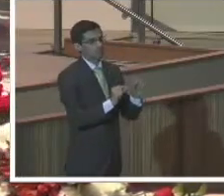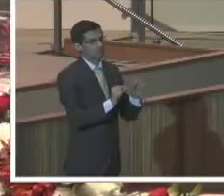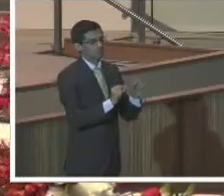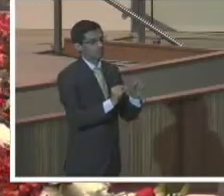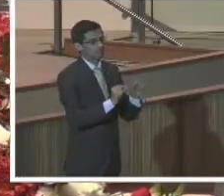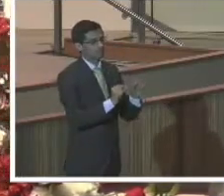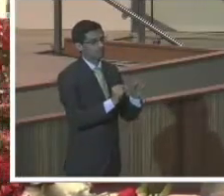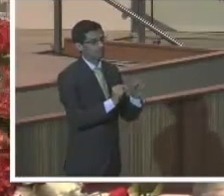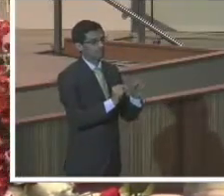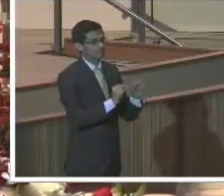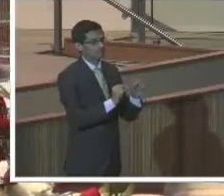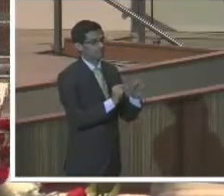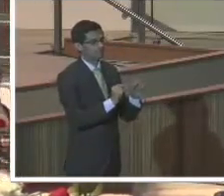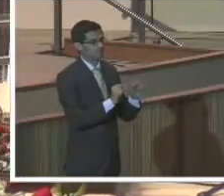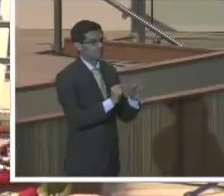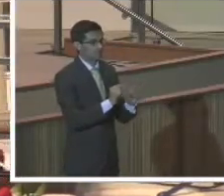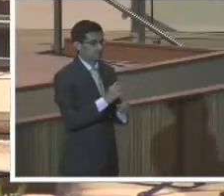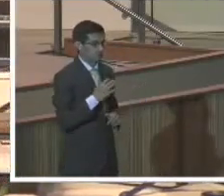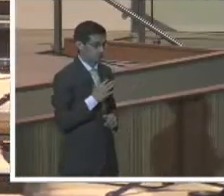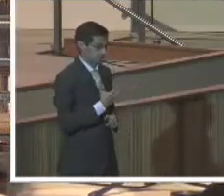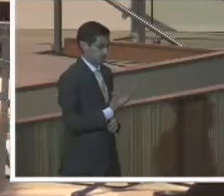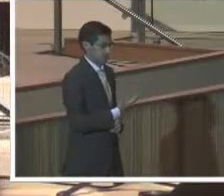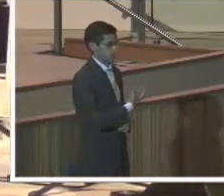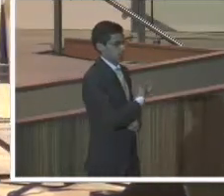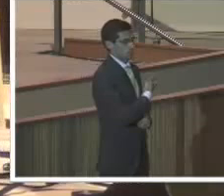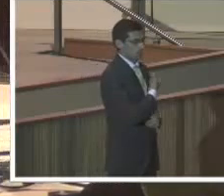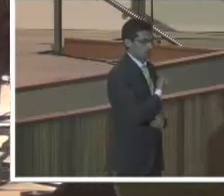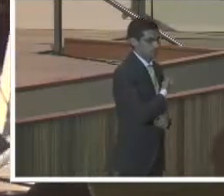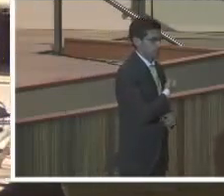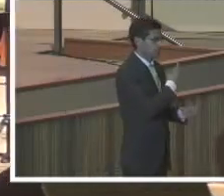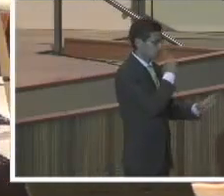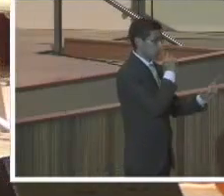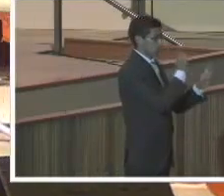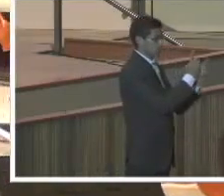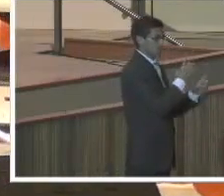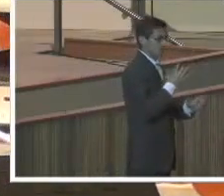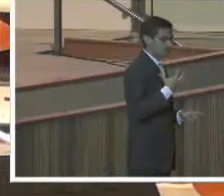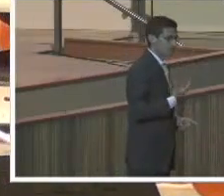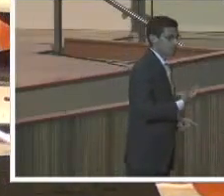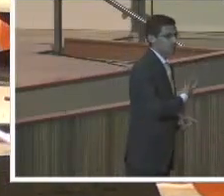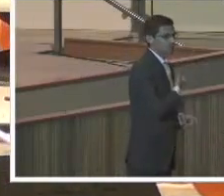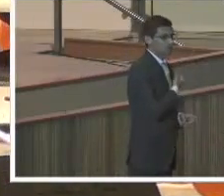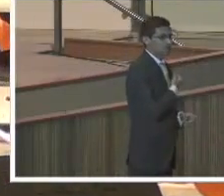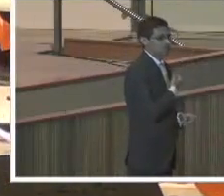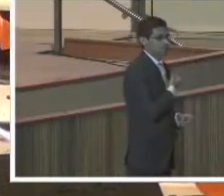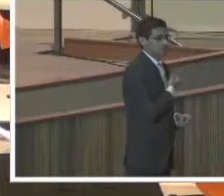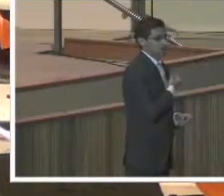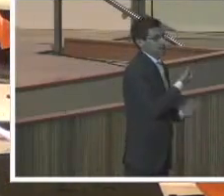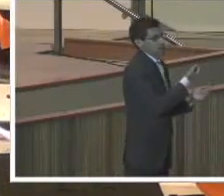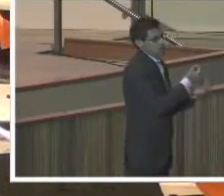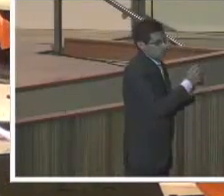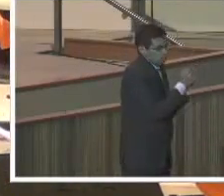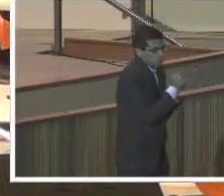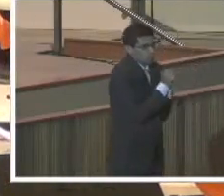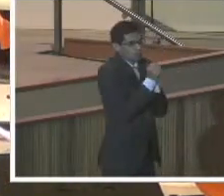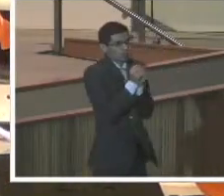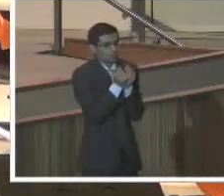alcançar e trazer no ombro cada uma das suas ovelhinhas.